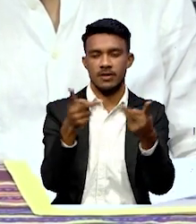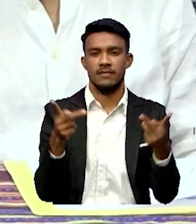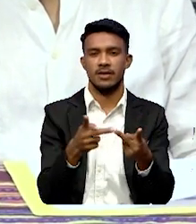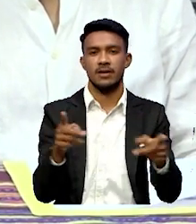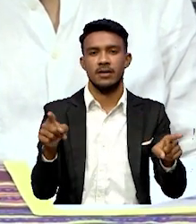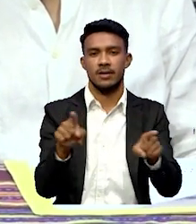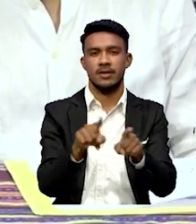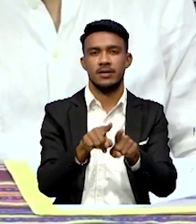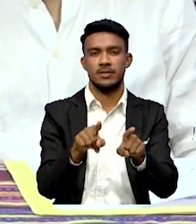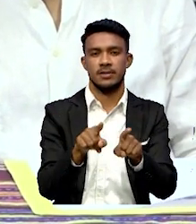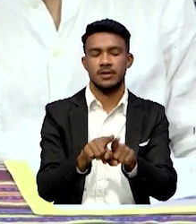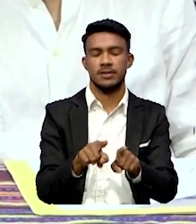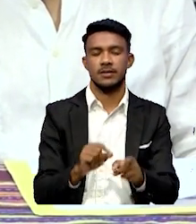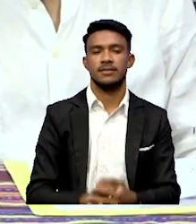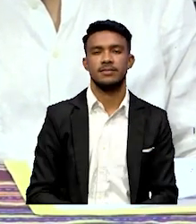Anessan Nuné.